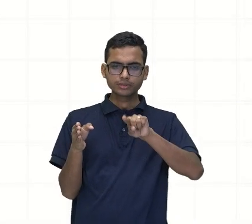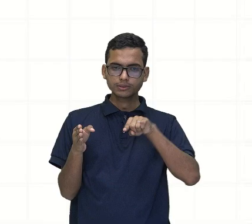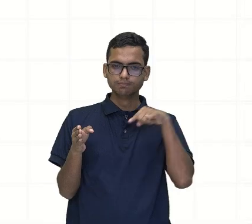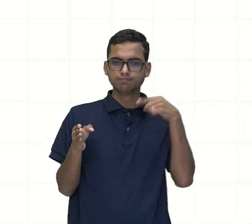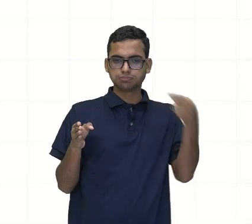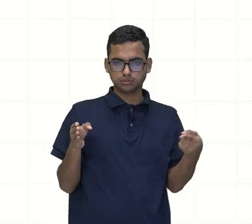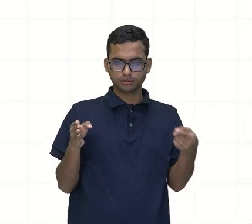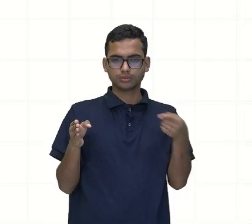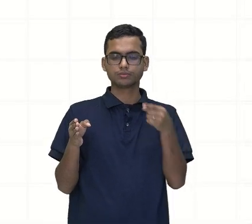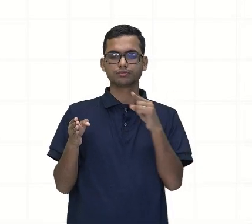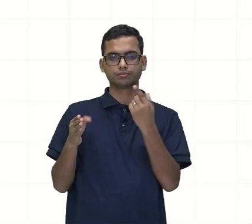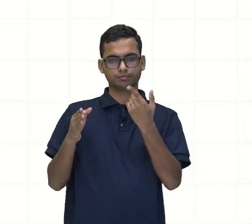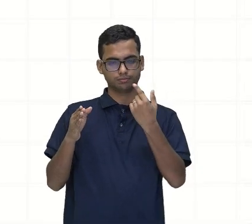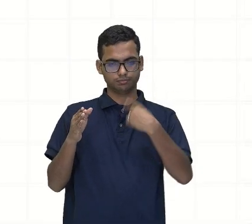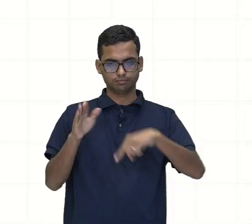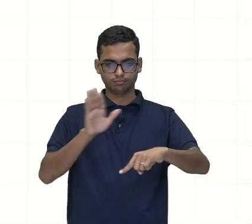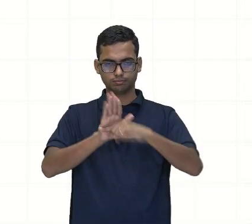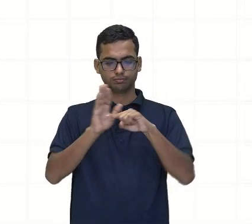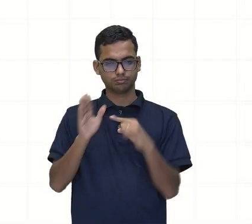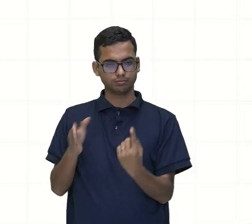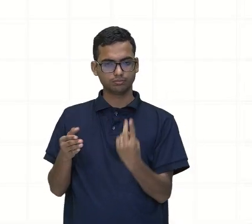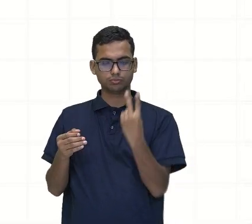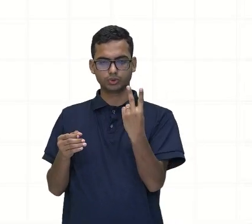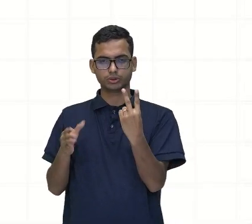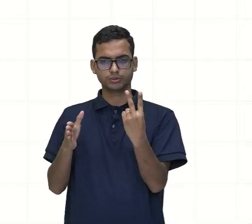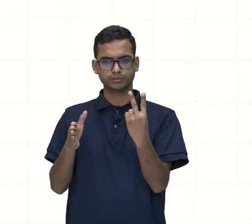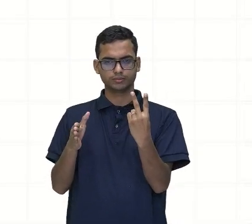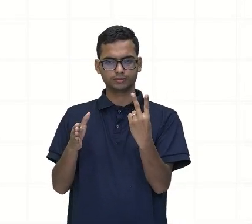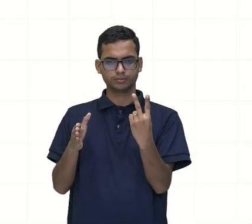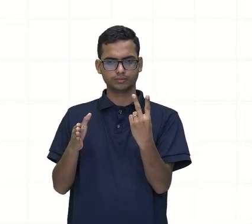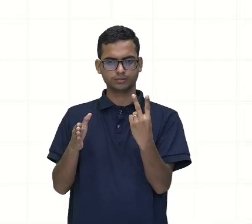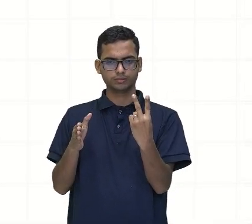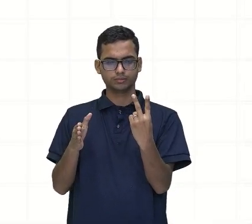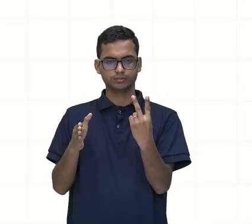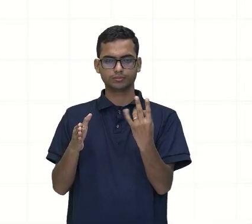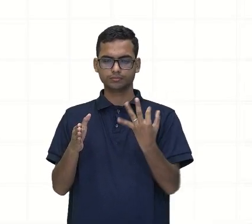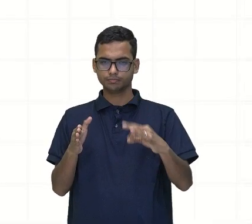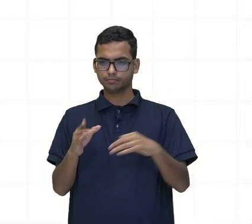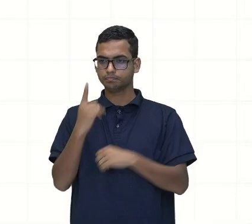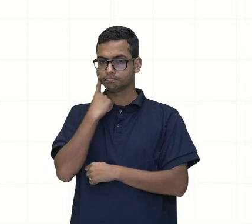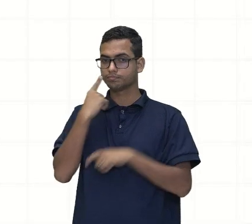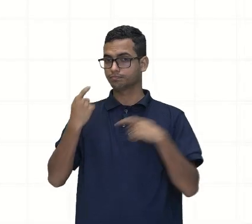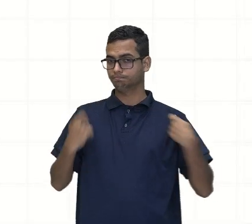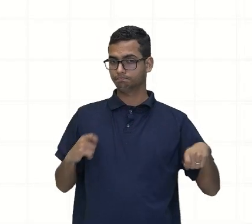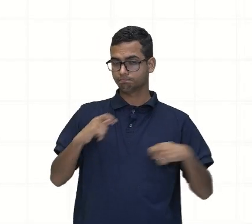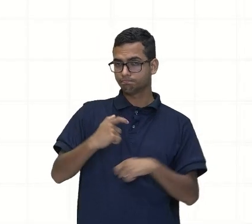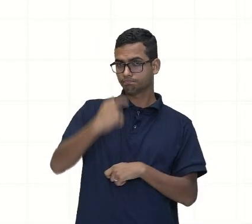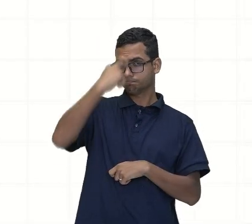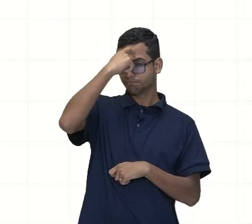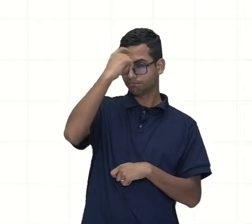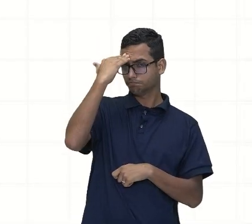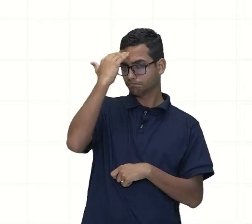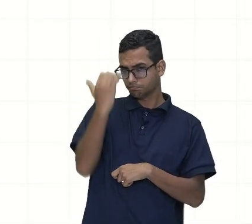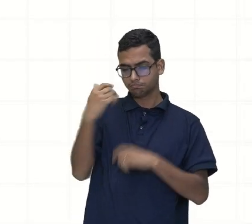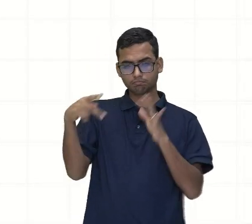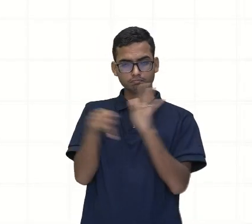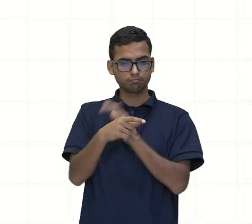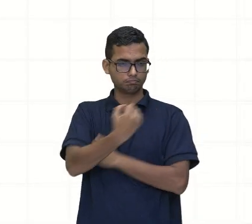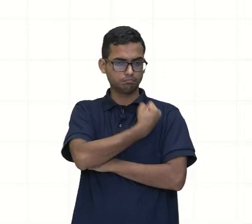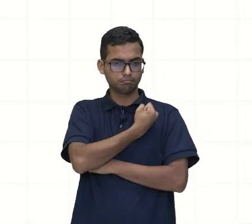3. É quem? É o menos 2. A gente tem que ter em mente que, na reta